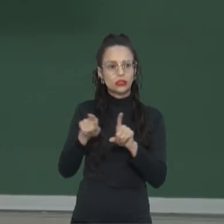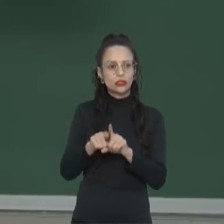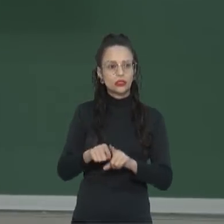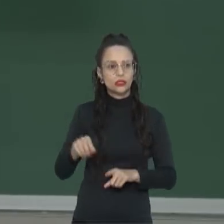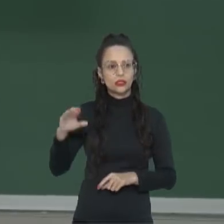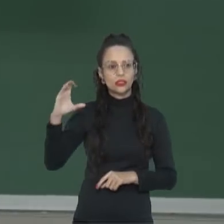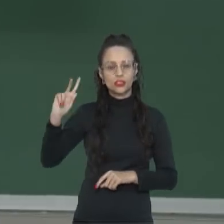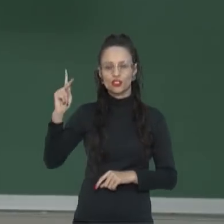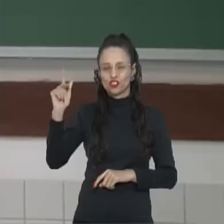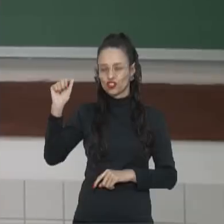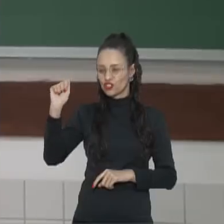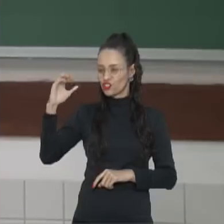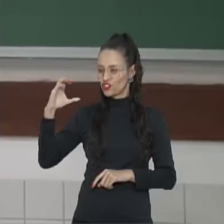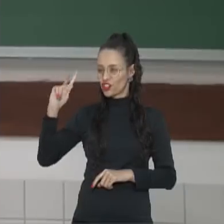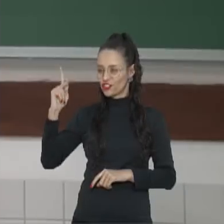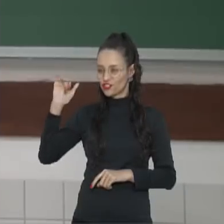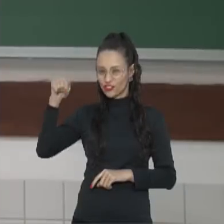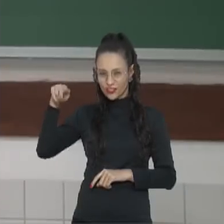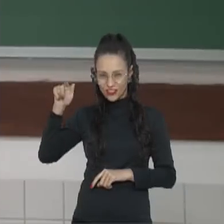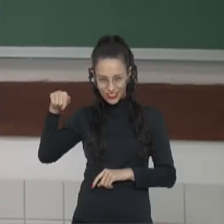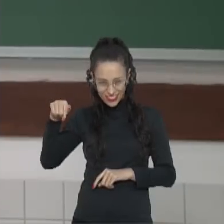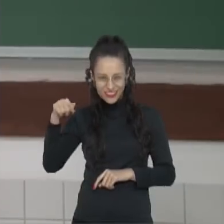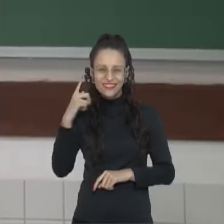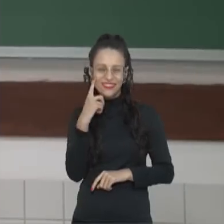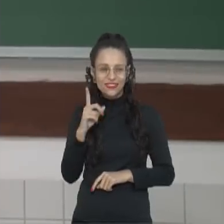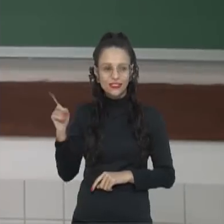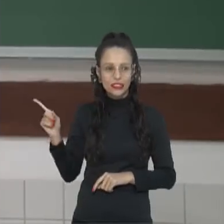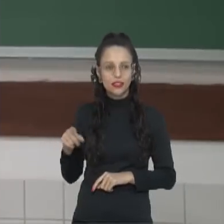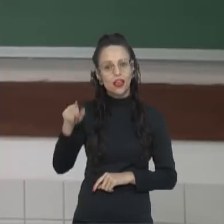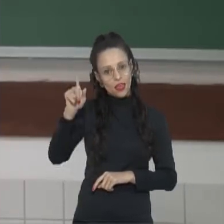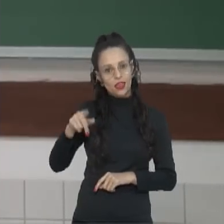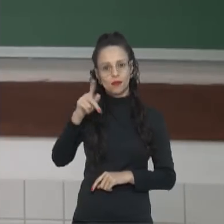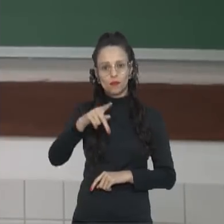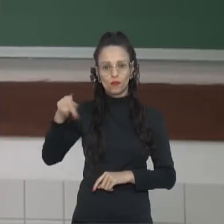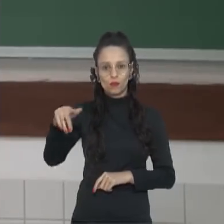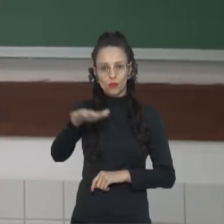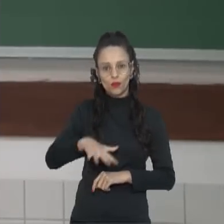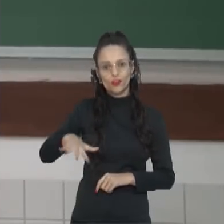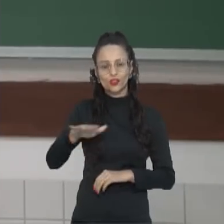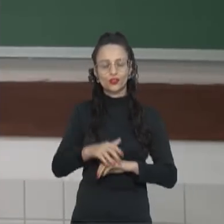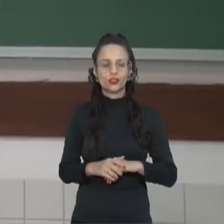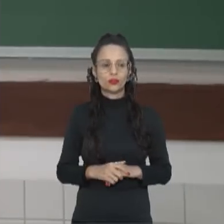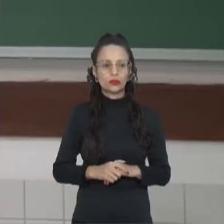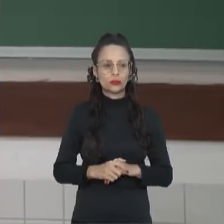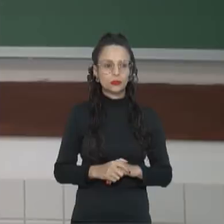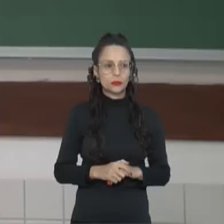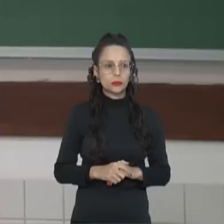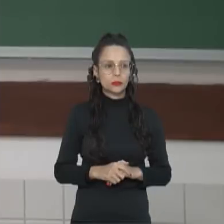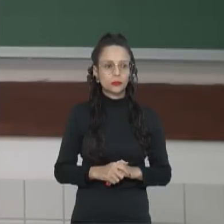ia se achar chique mesmo eram os professores, né? Que eram os Iaxaxique.